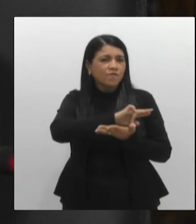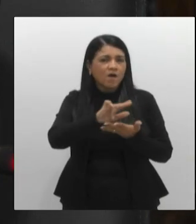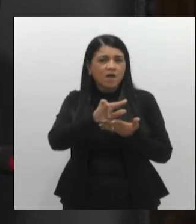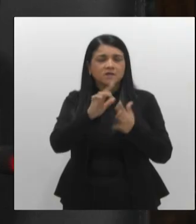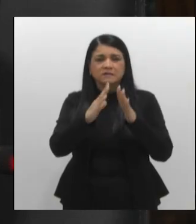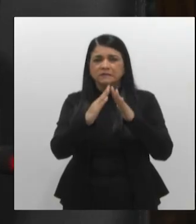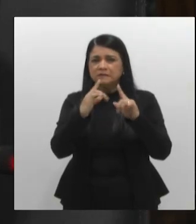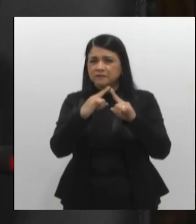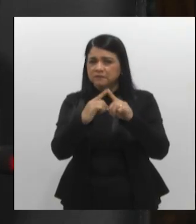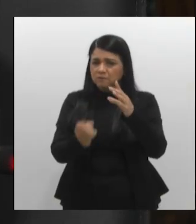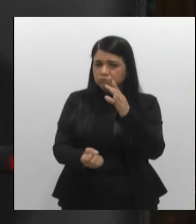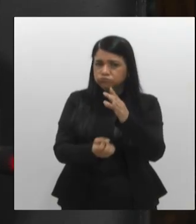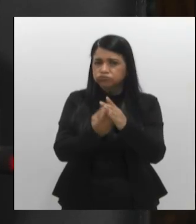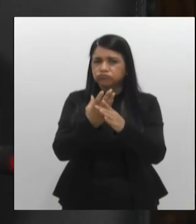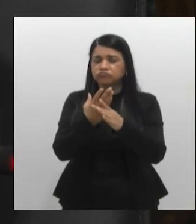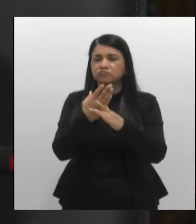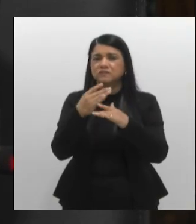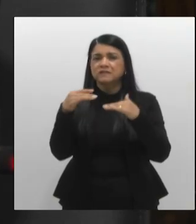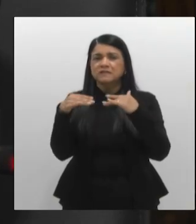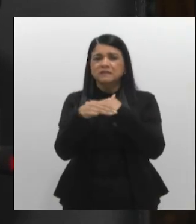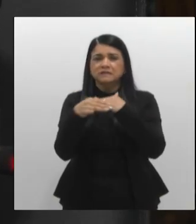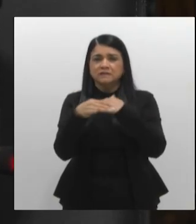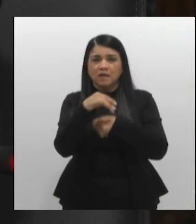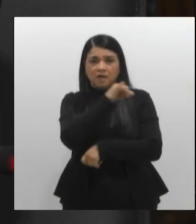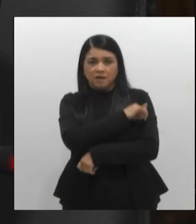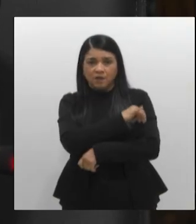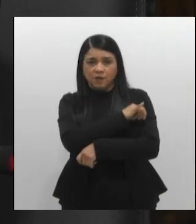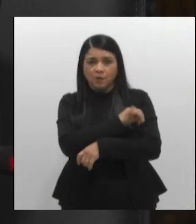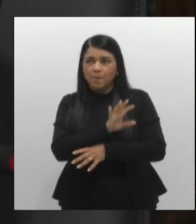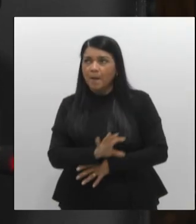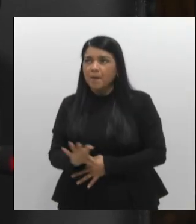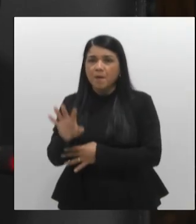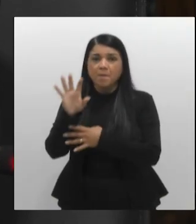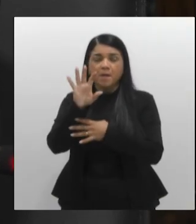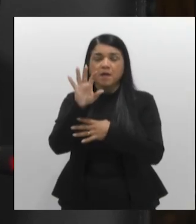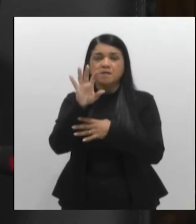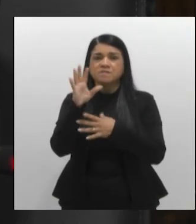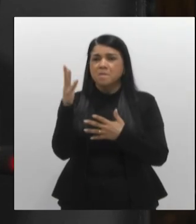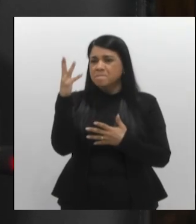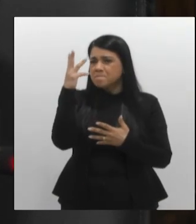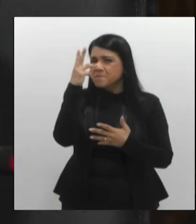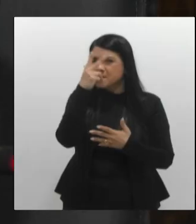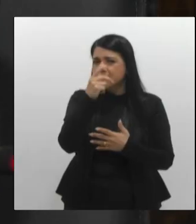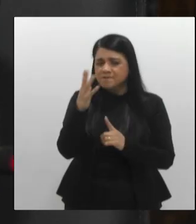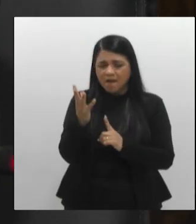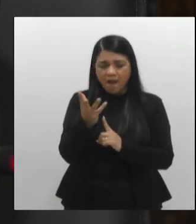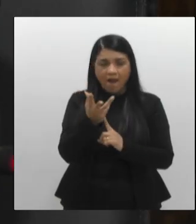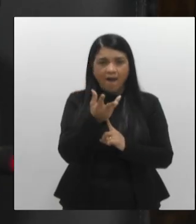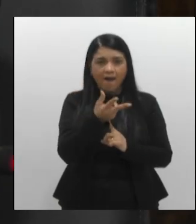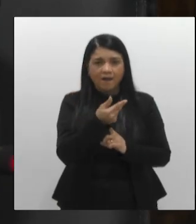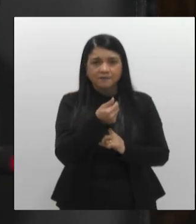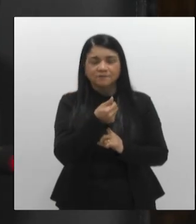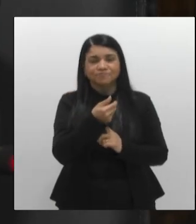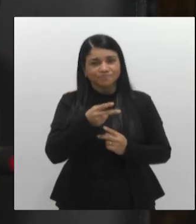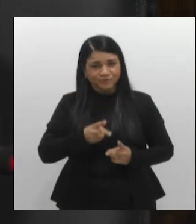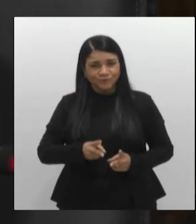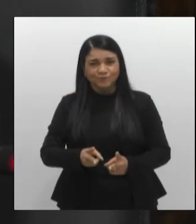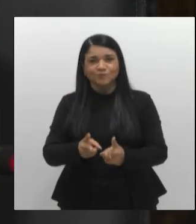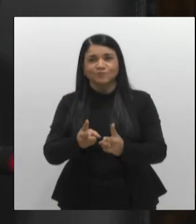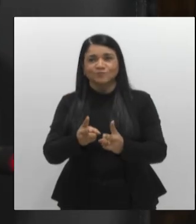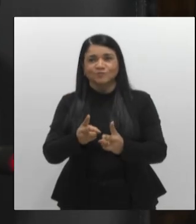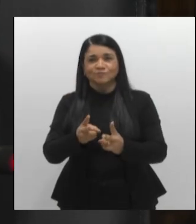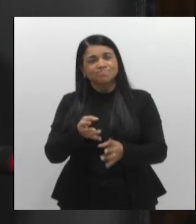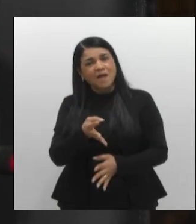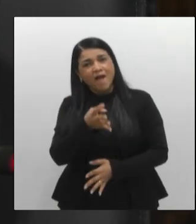surgidas nessa cidade, tantas delas cheias de beleza e arte, que continuam causando a